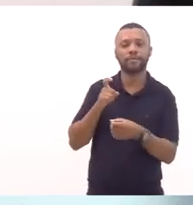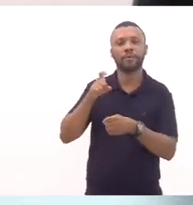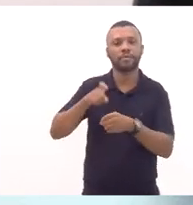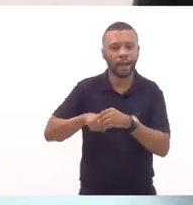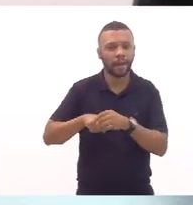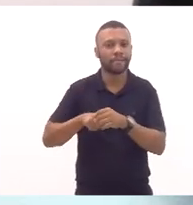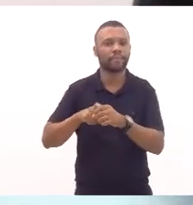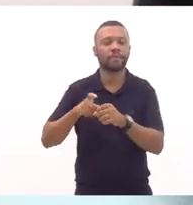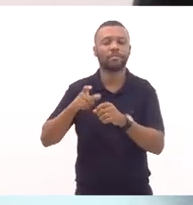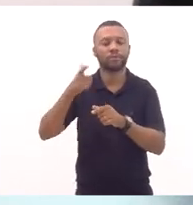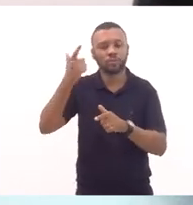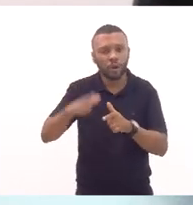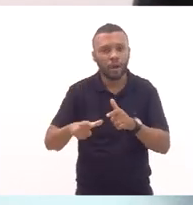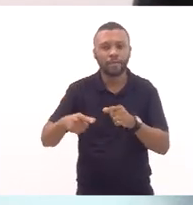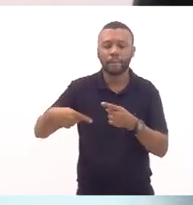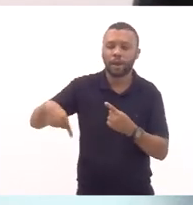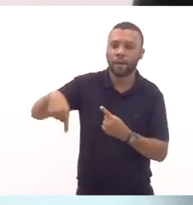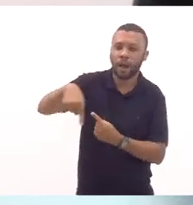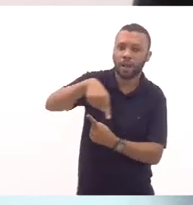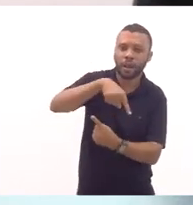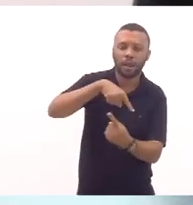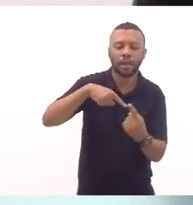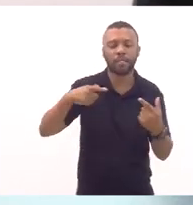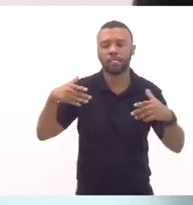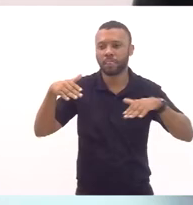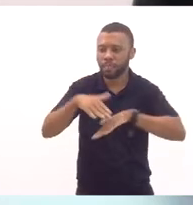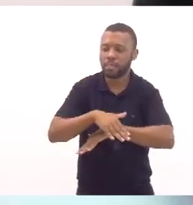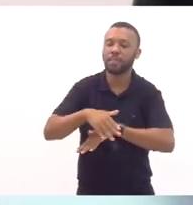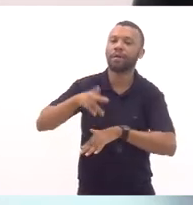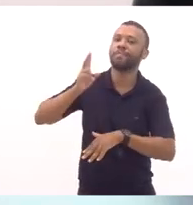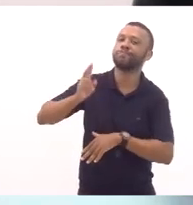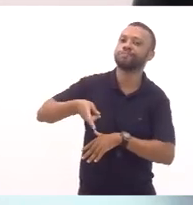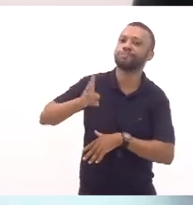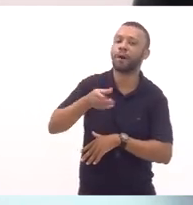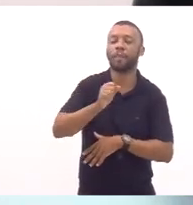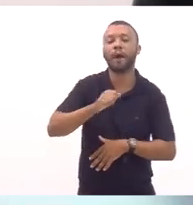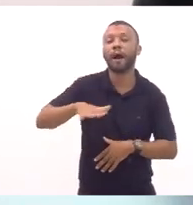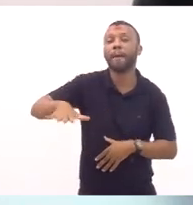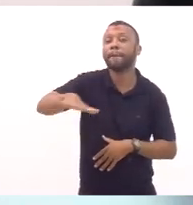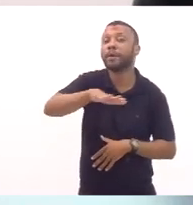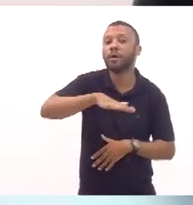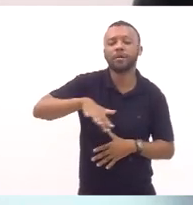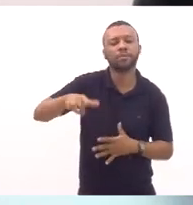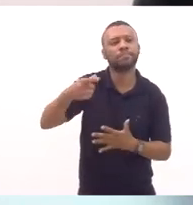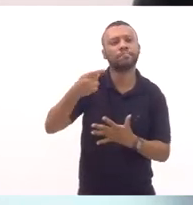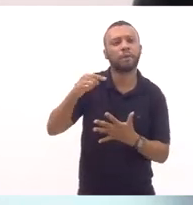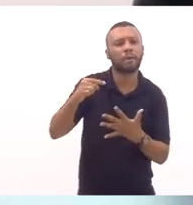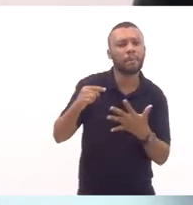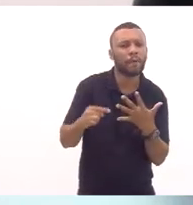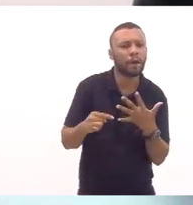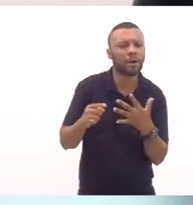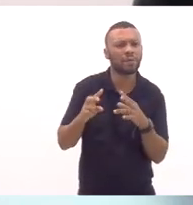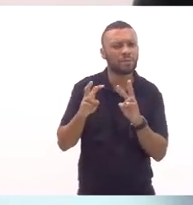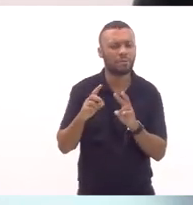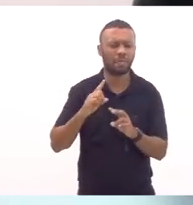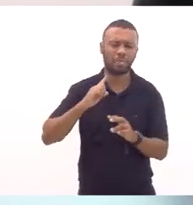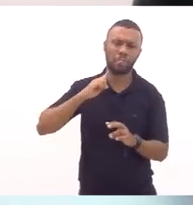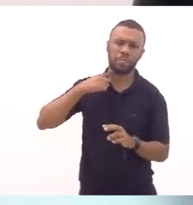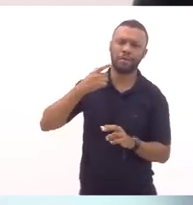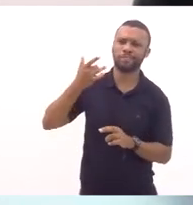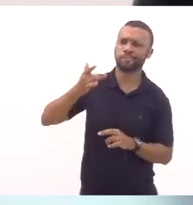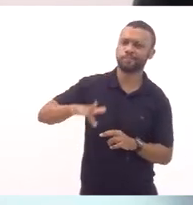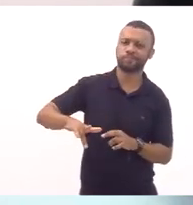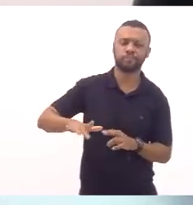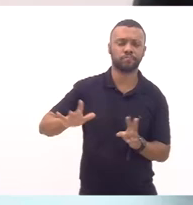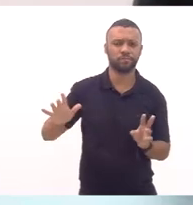retornavam e se sujeitavam de novo aos mesmos ambientes, né, com questões inúmeras acerca de insalubridade devida que não